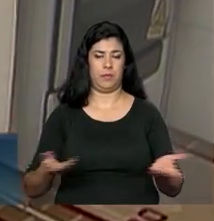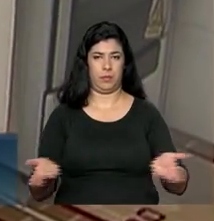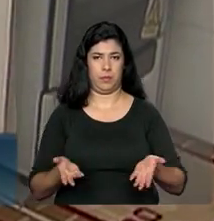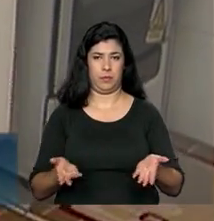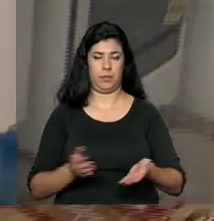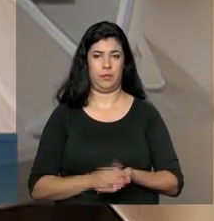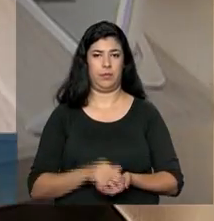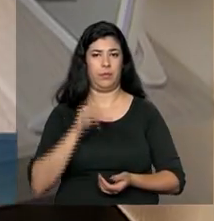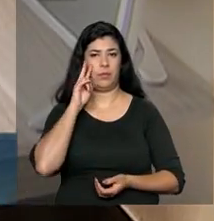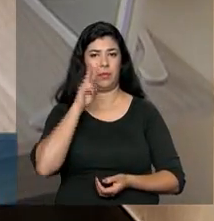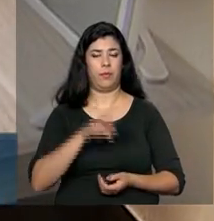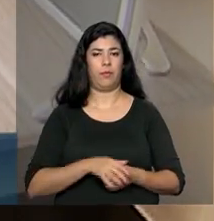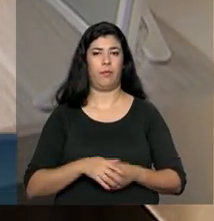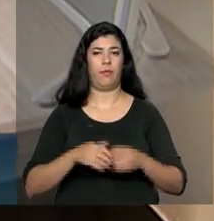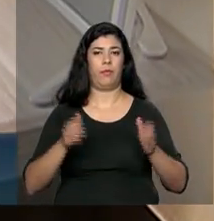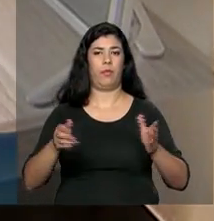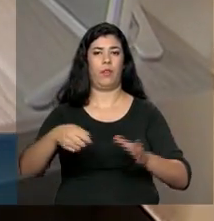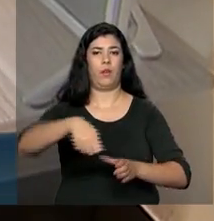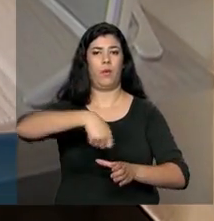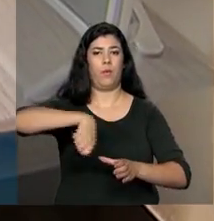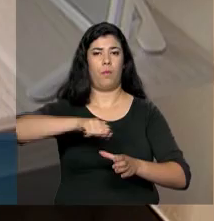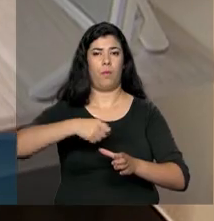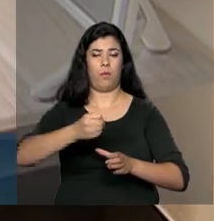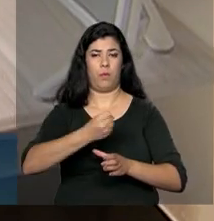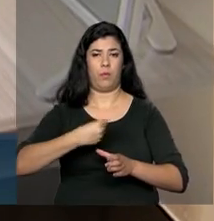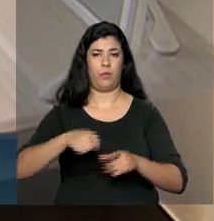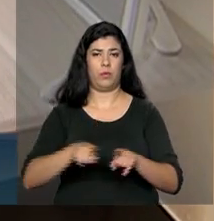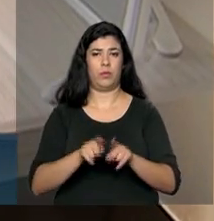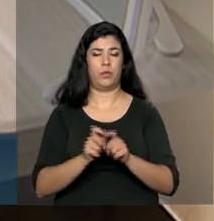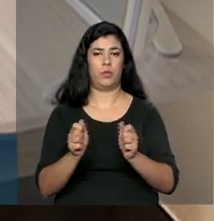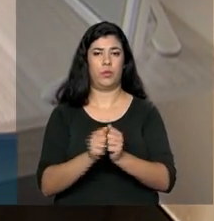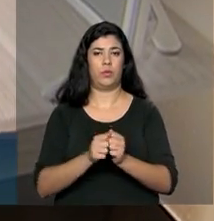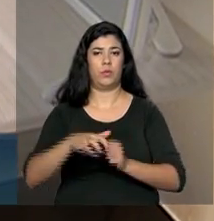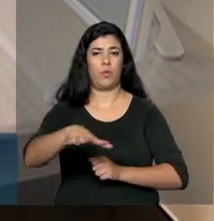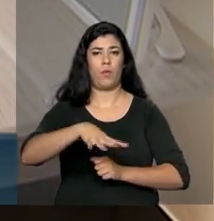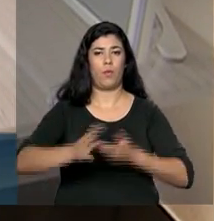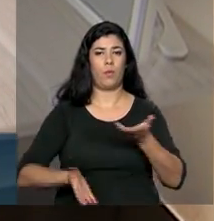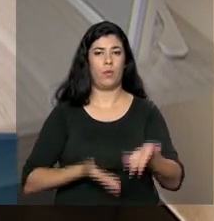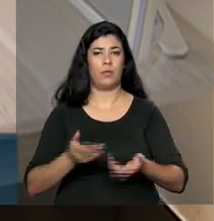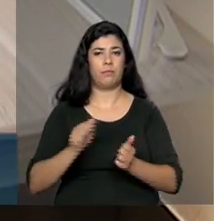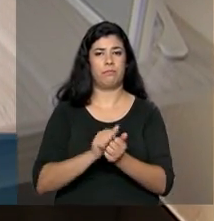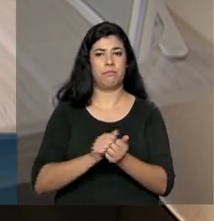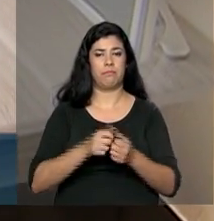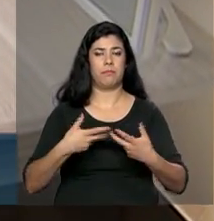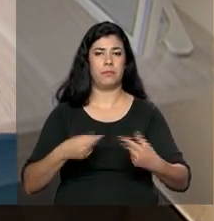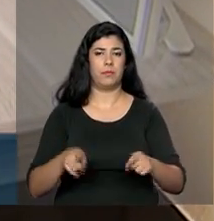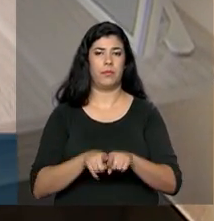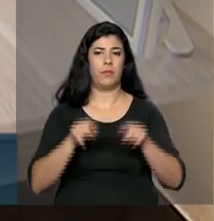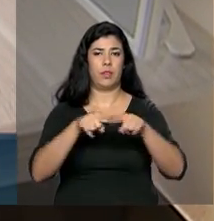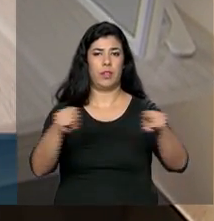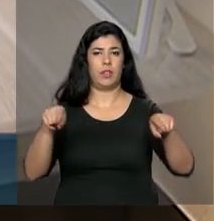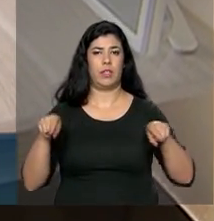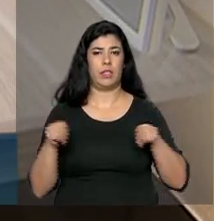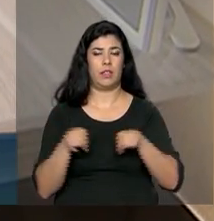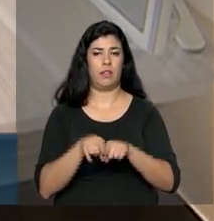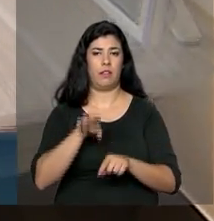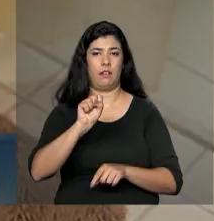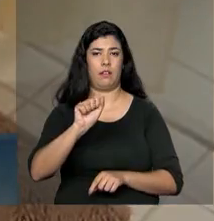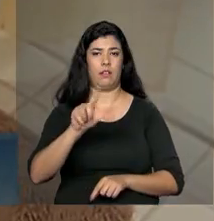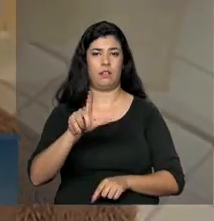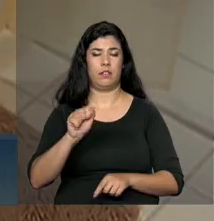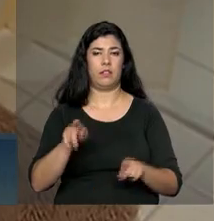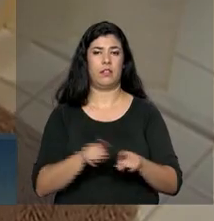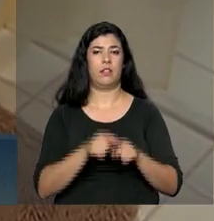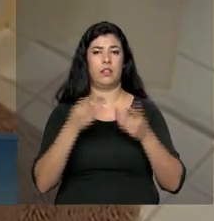aí cozinha junto com área de serviço agora as imagens da sala de estar esse apartamento que já